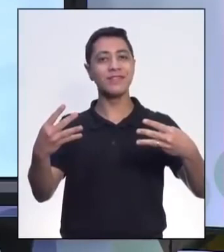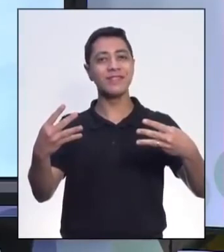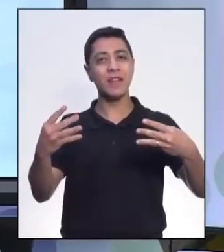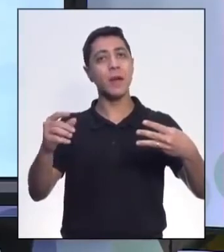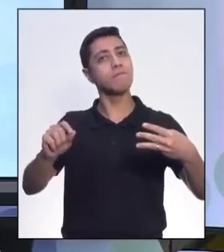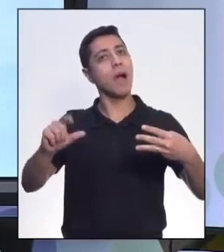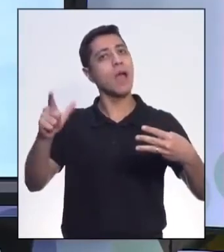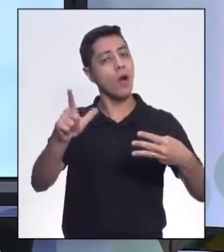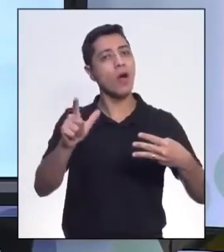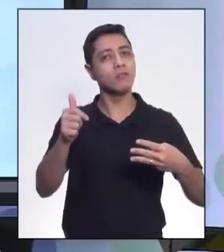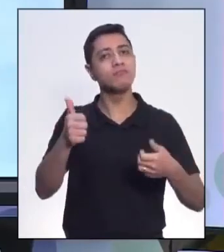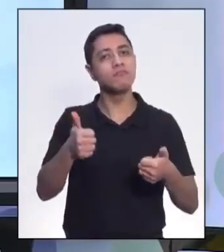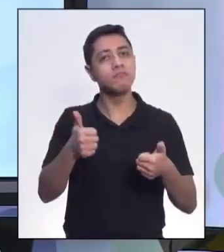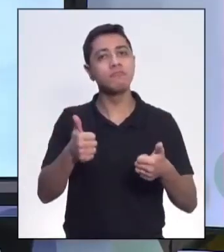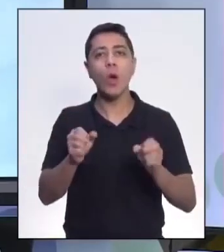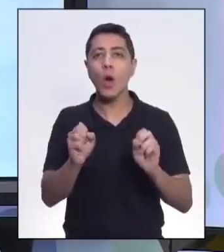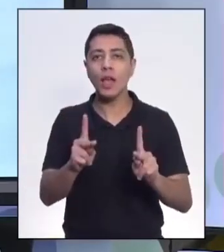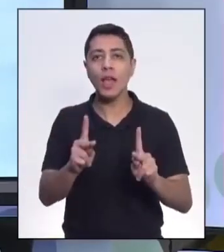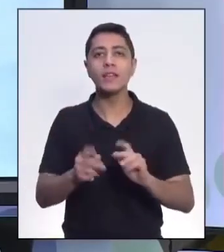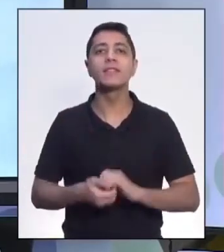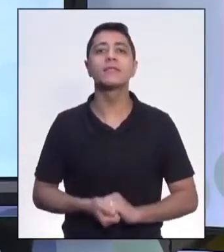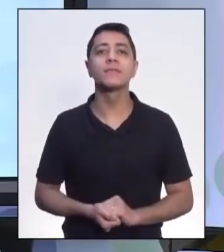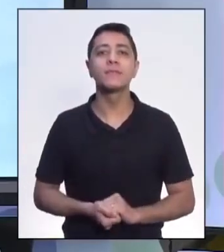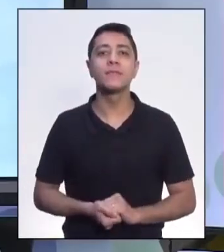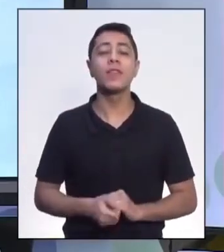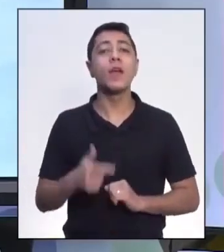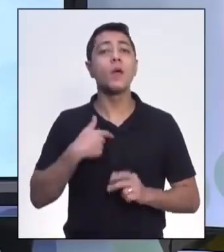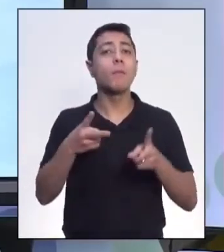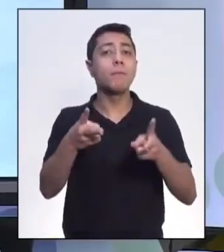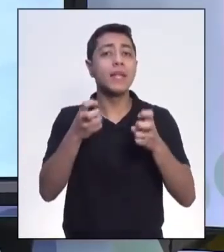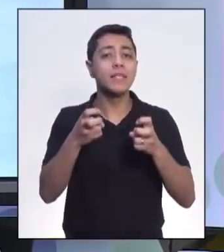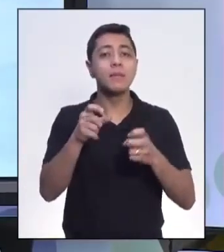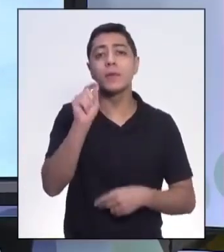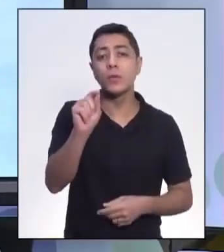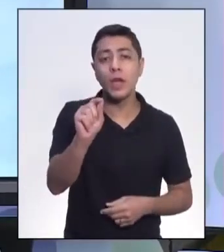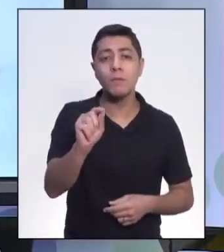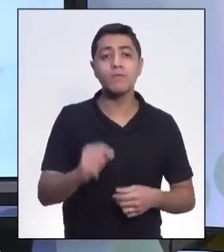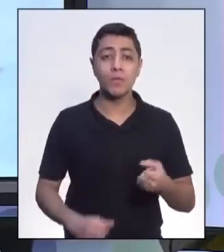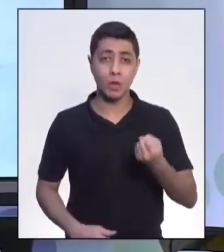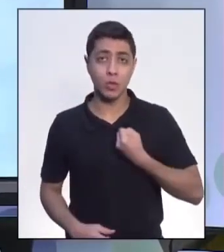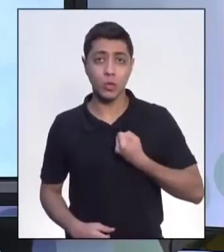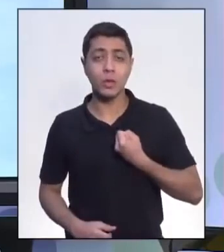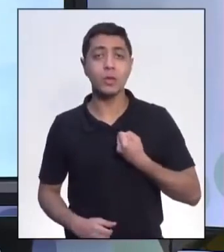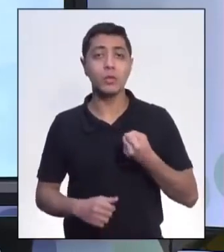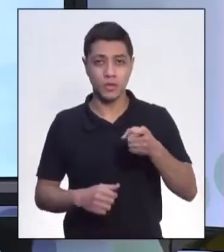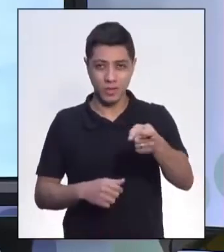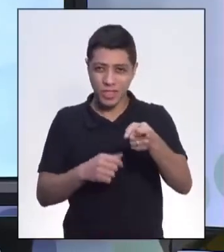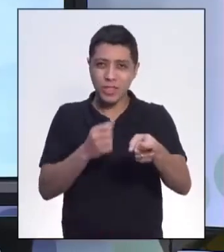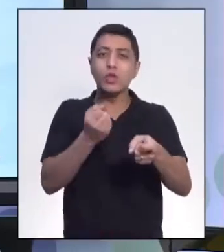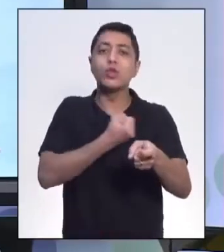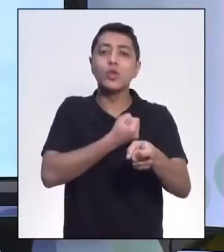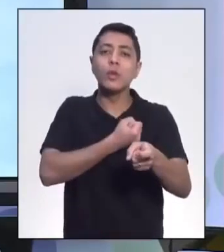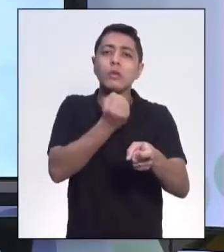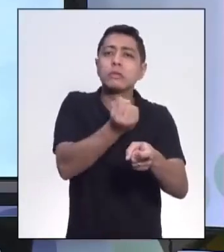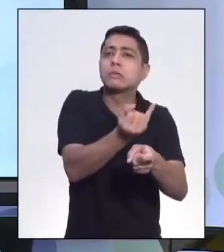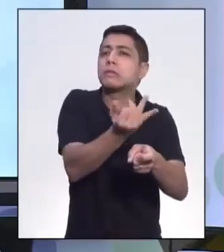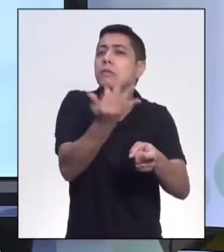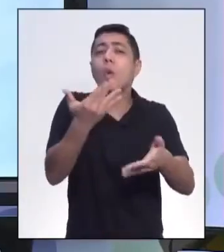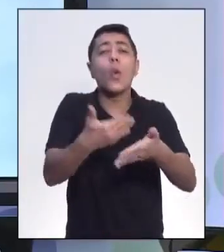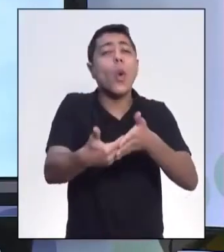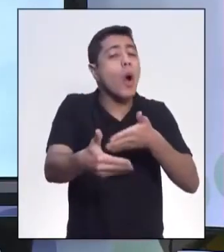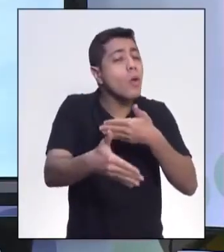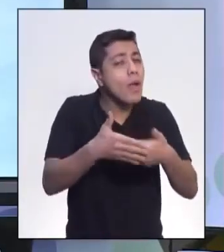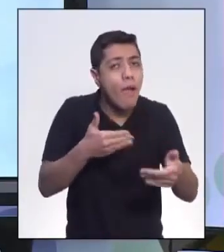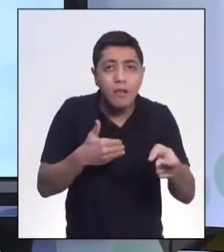eu percebo que para qualquer valor que eu pegar de x, eu vou encontrar números maiores ou iguais a menos 4. Por quê, professora? Eu